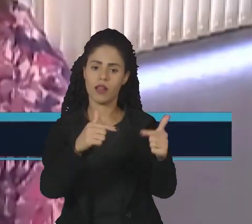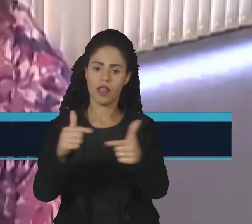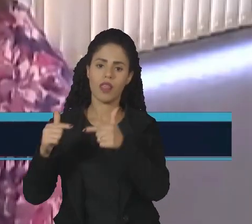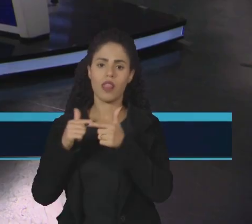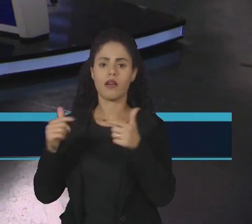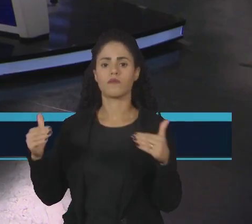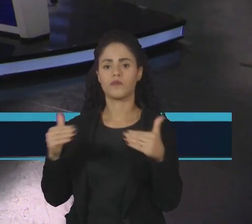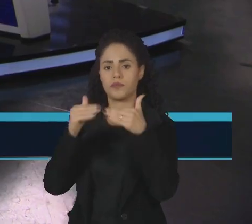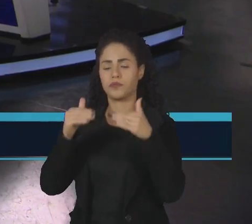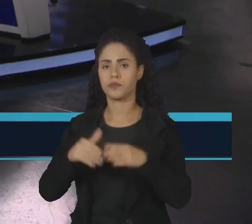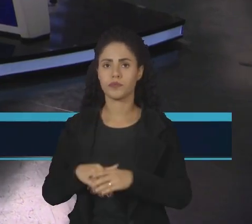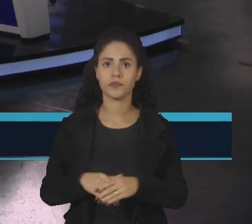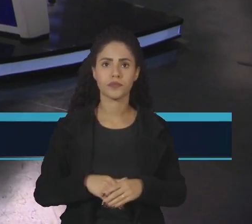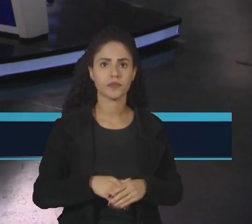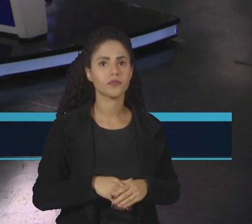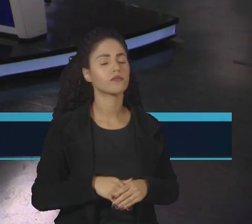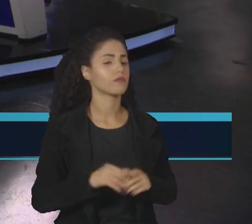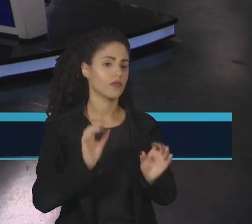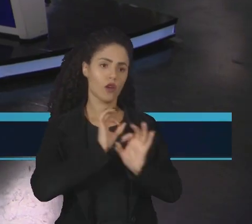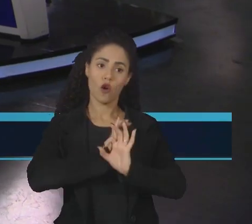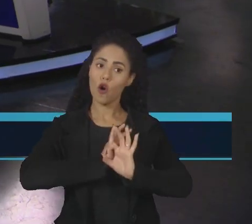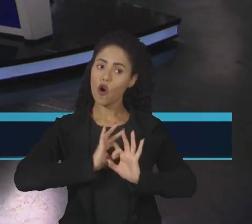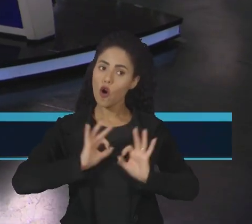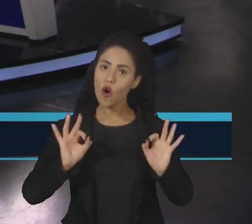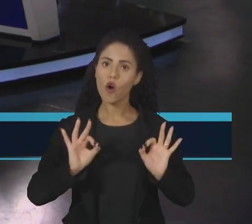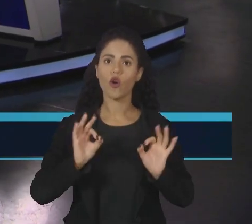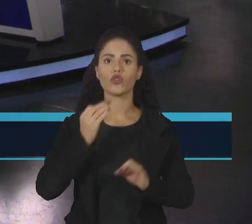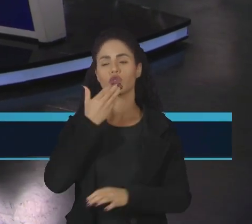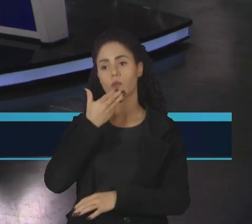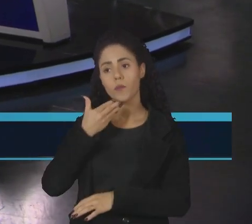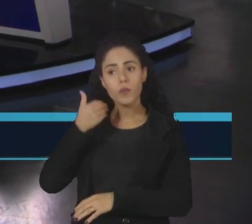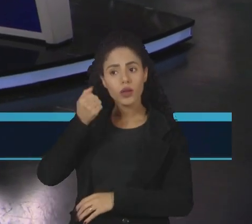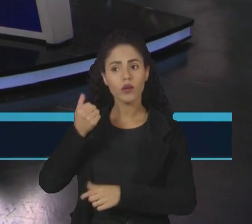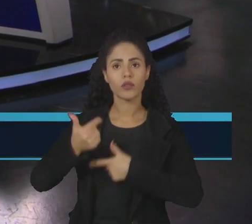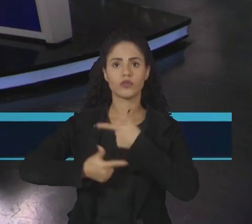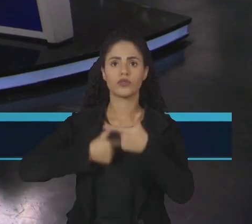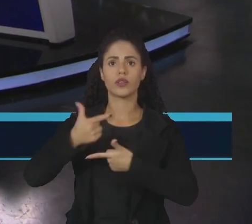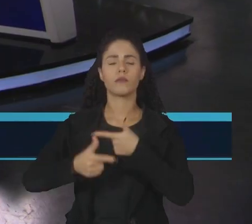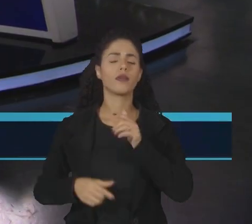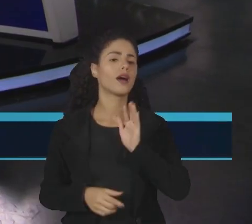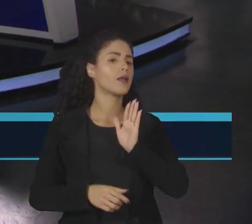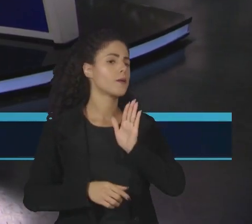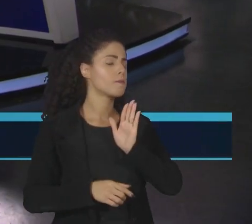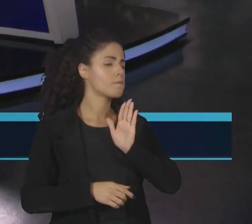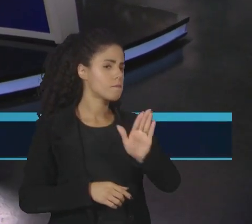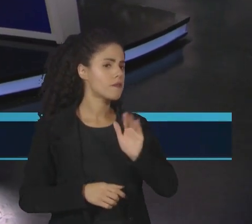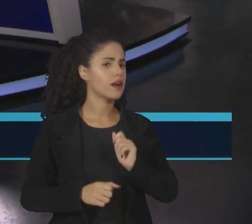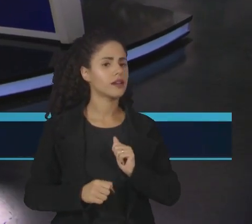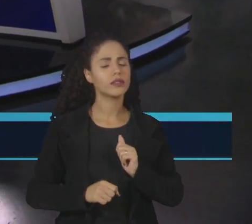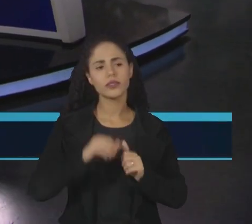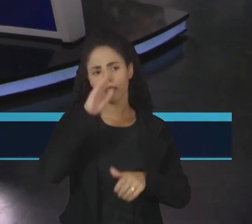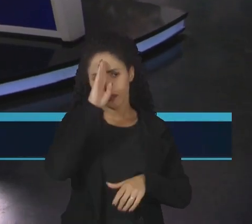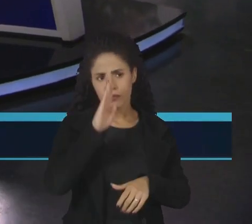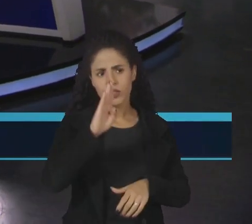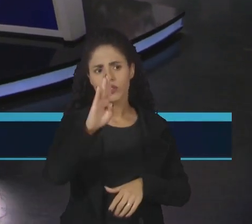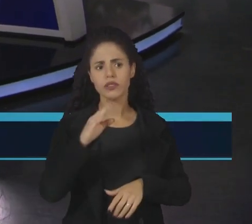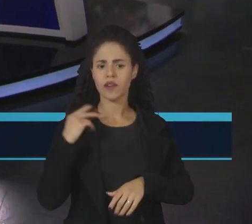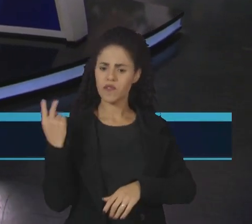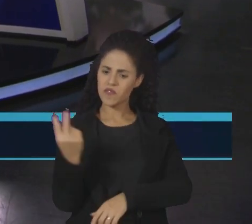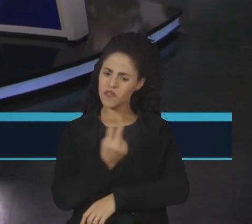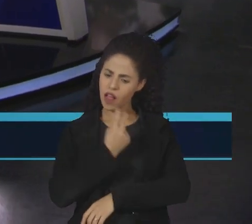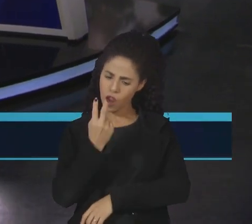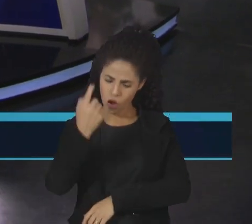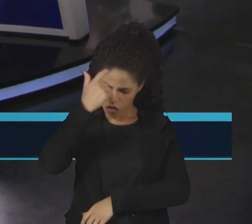melhores. Bom, isso é ótimo, né? Buscar melhores condições de trabalho. O fato é, Pondé, que priorizar reconhecimento e